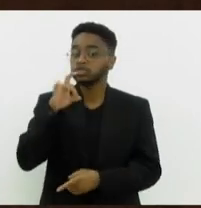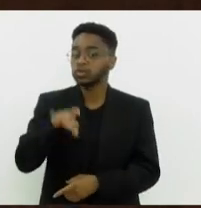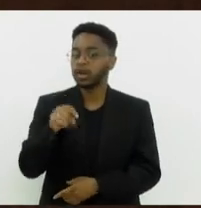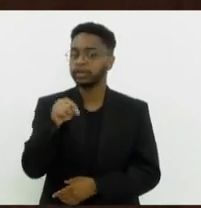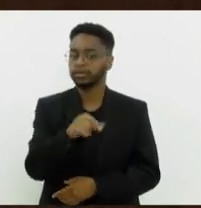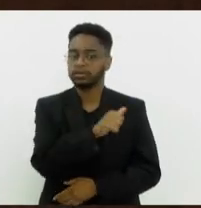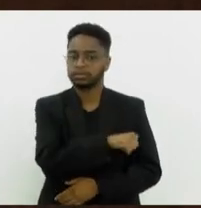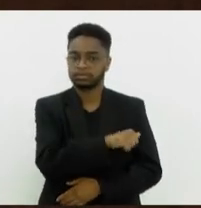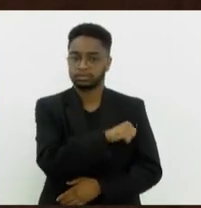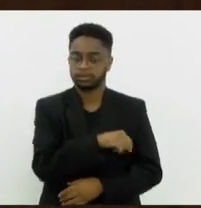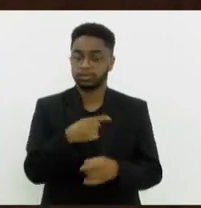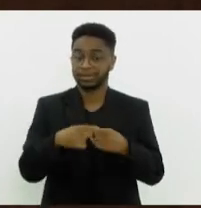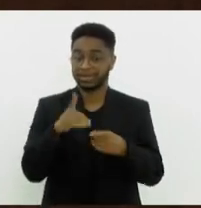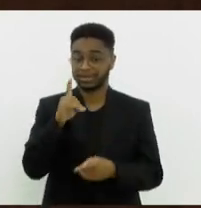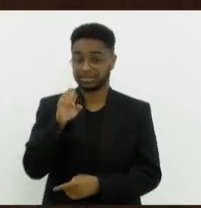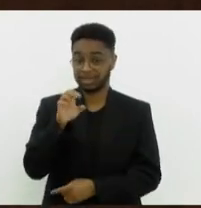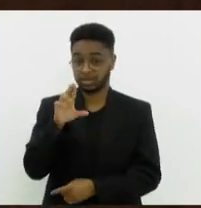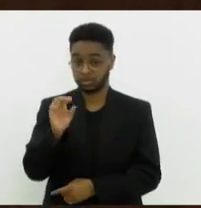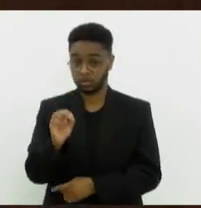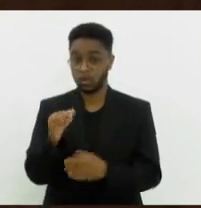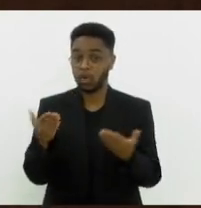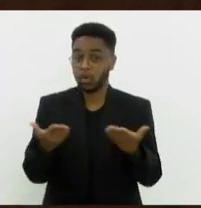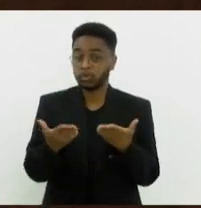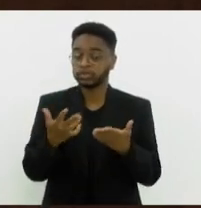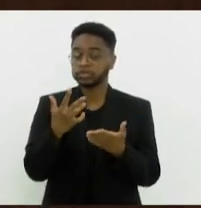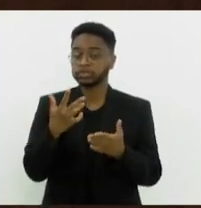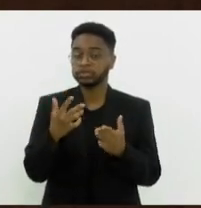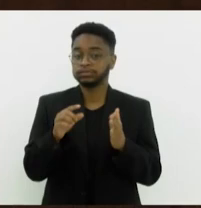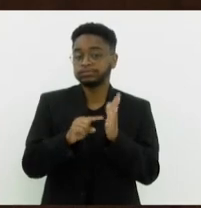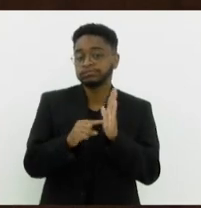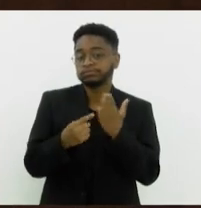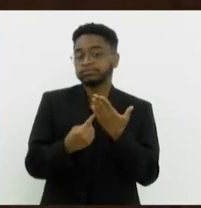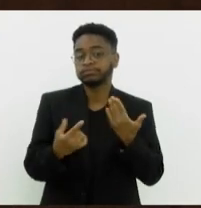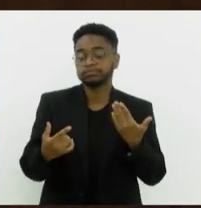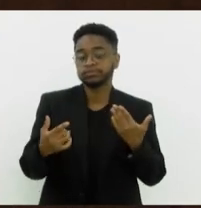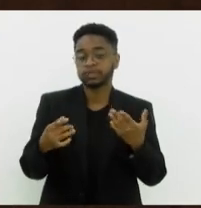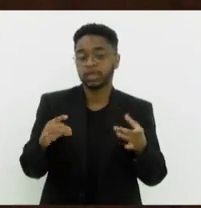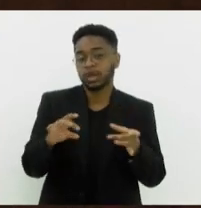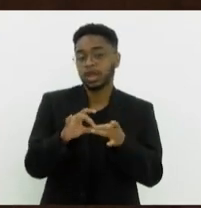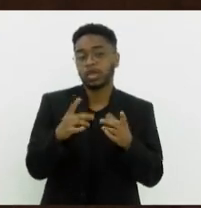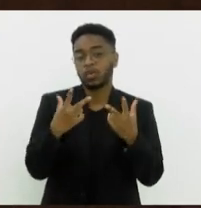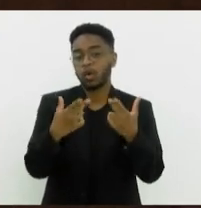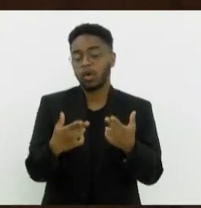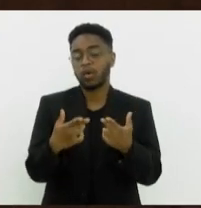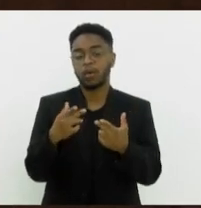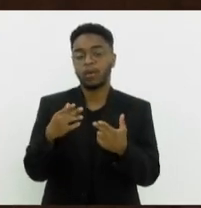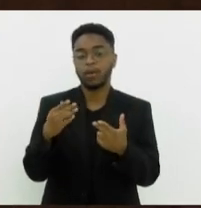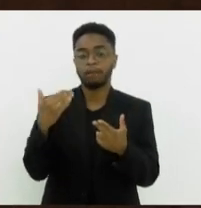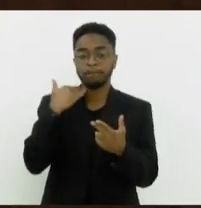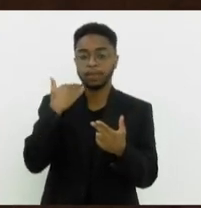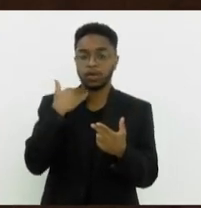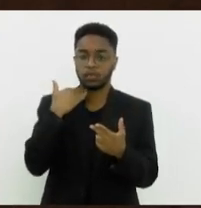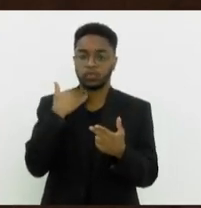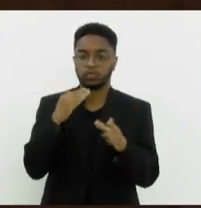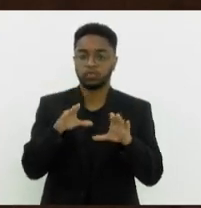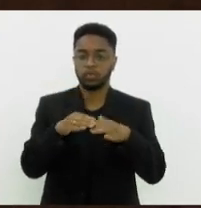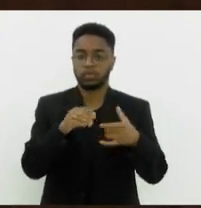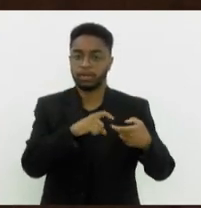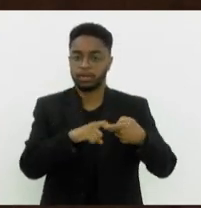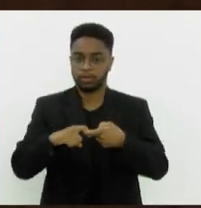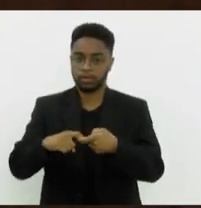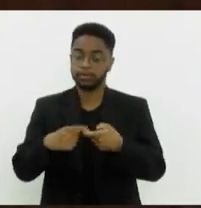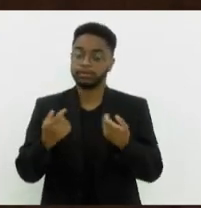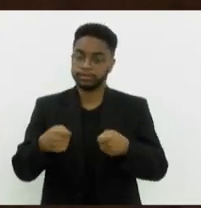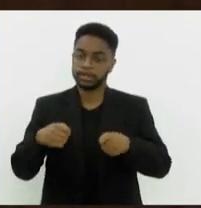Janeiro. O Detro hoje é o banco da máfia do reboque. Nós temos que acabar com o Detro no Estado do Rio de Janeiro. Fica